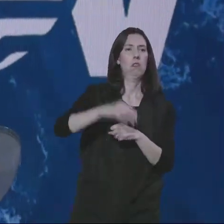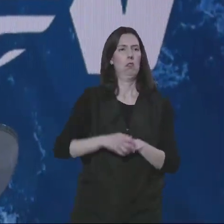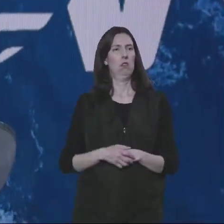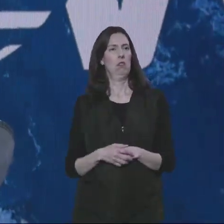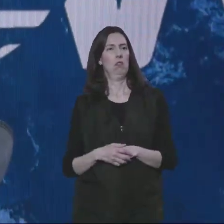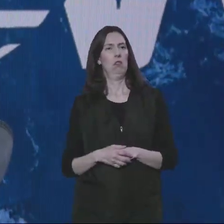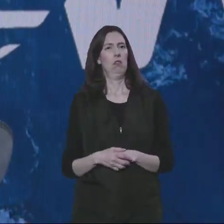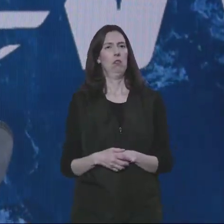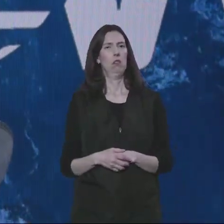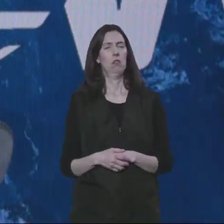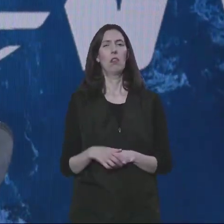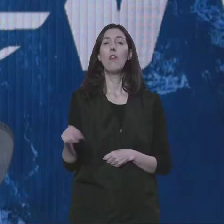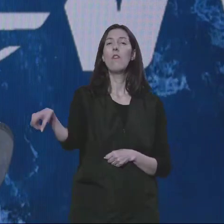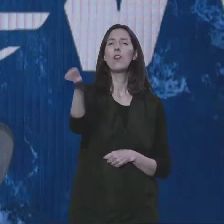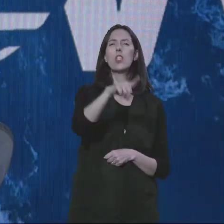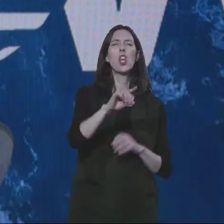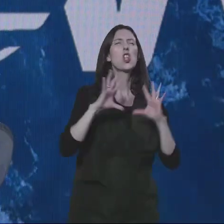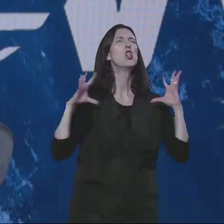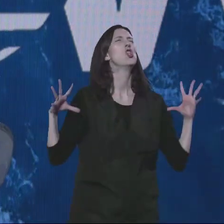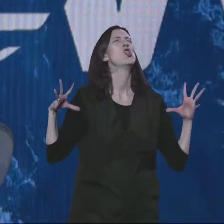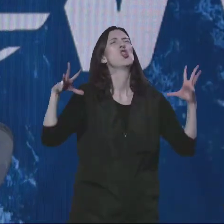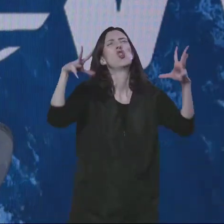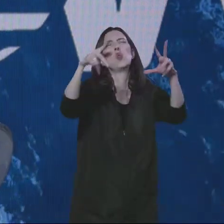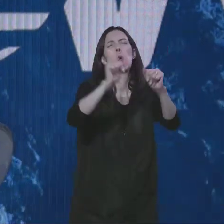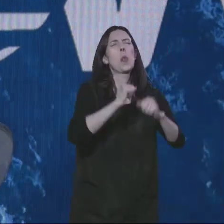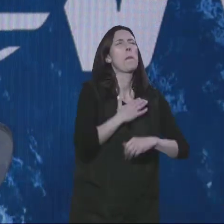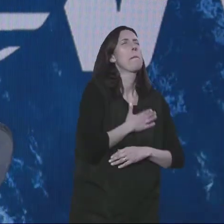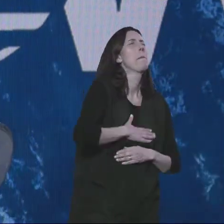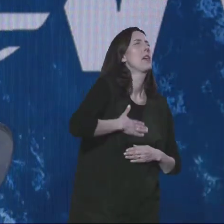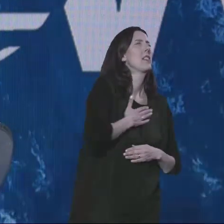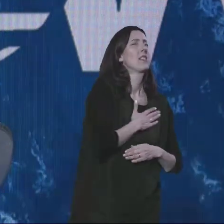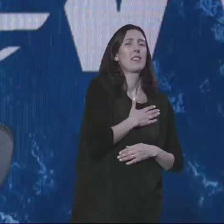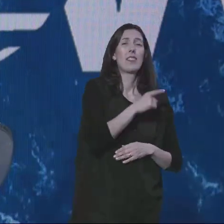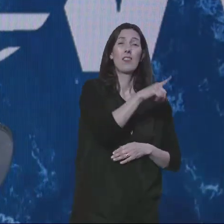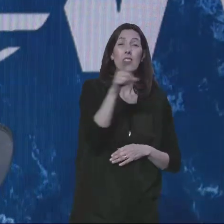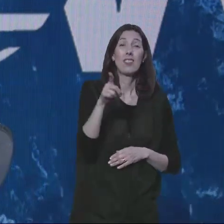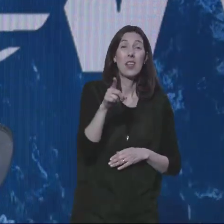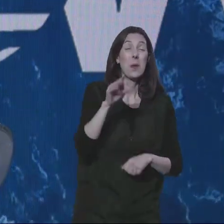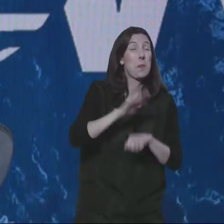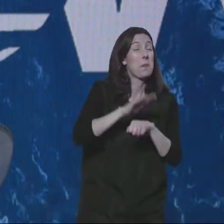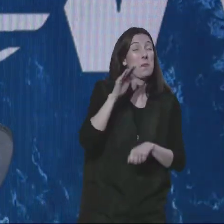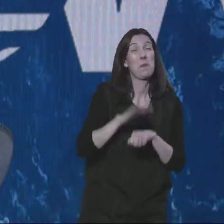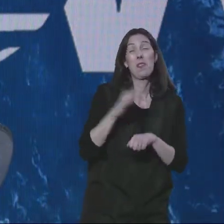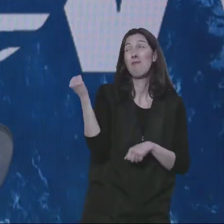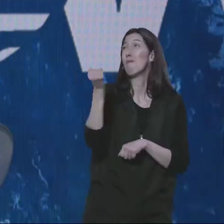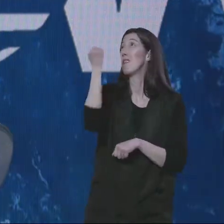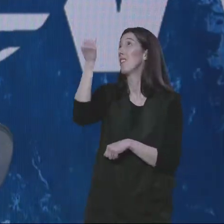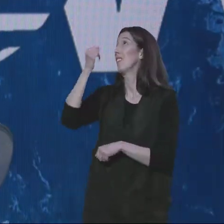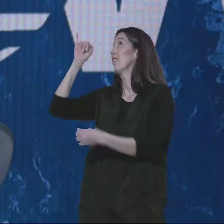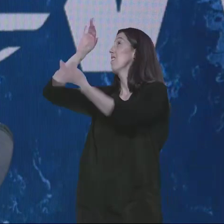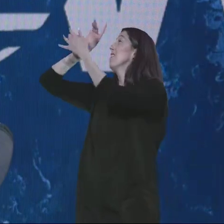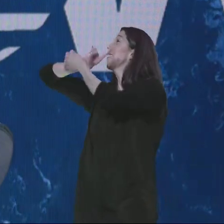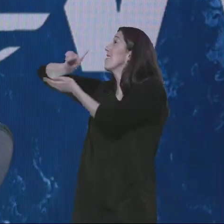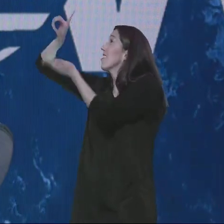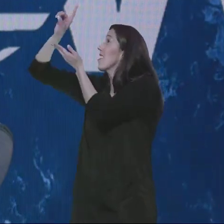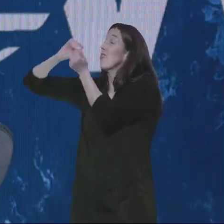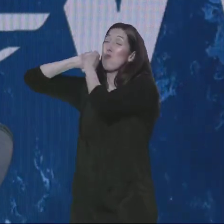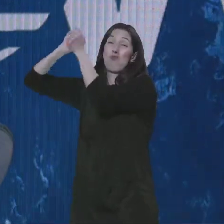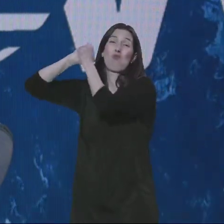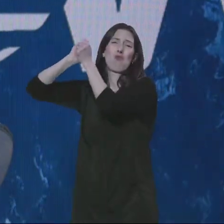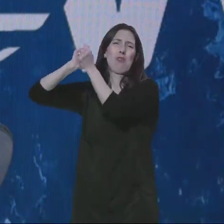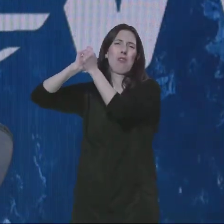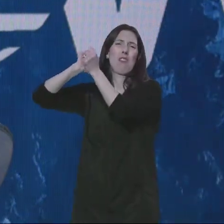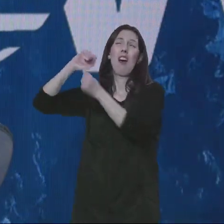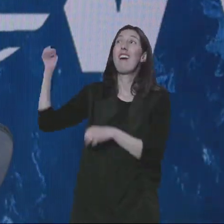Junta todos os prazeres que você já teve na vida, não se comparam com a presença de Deus. A eternidade é